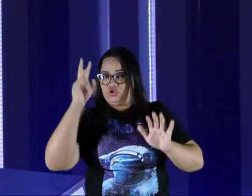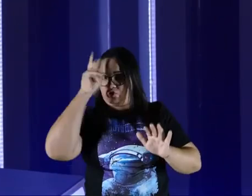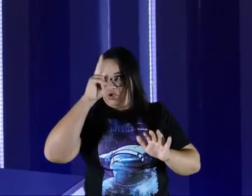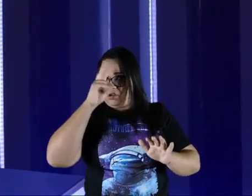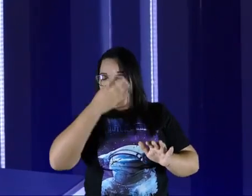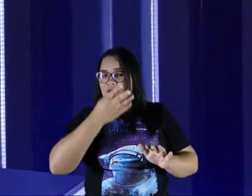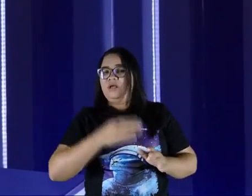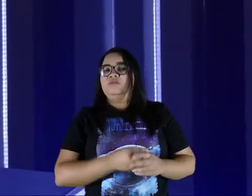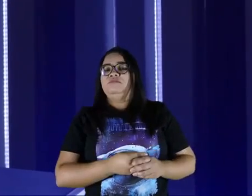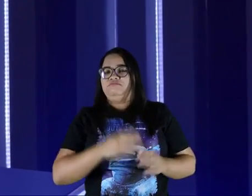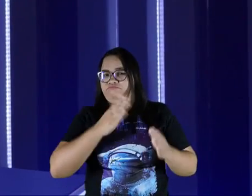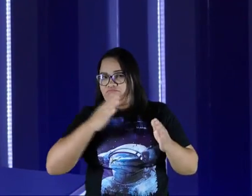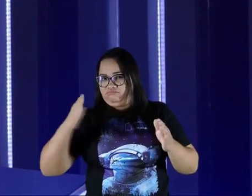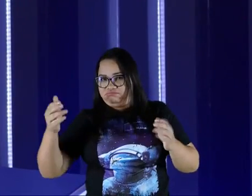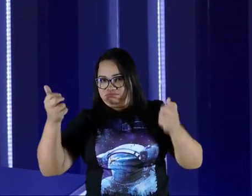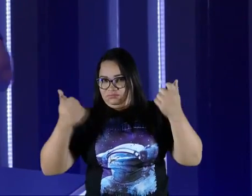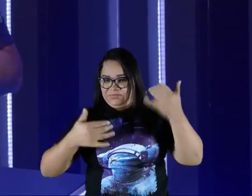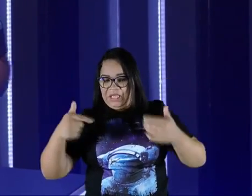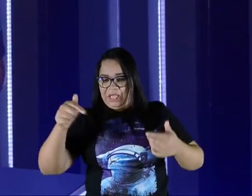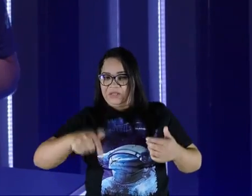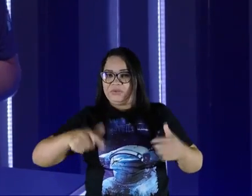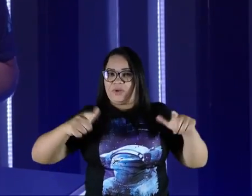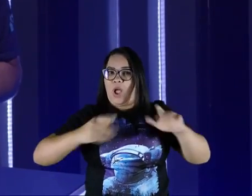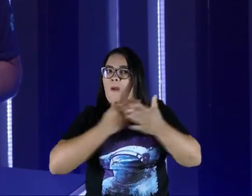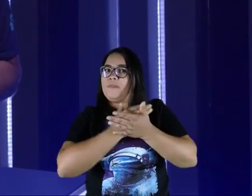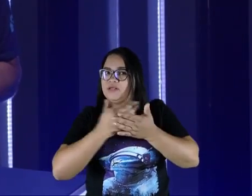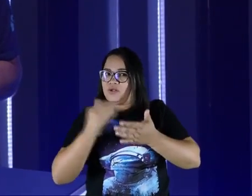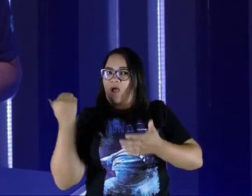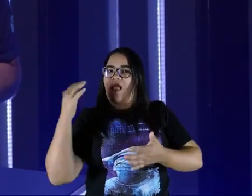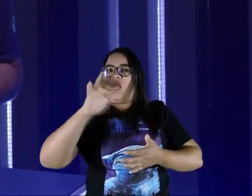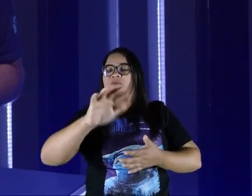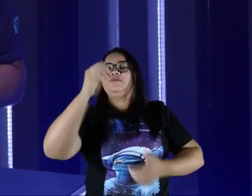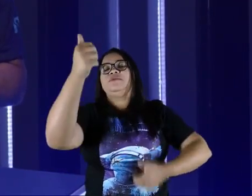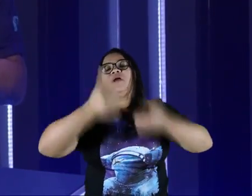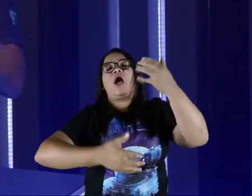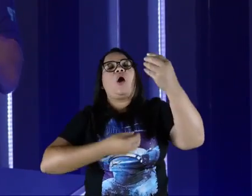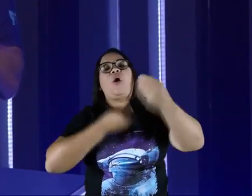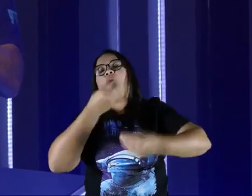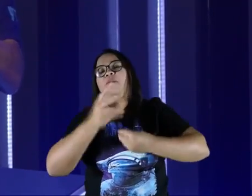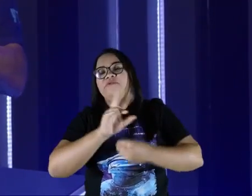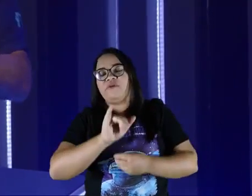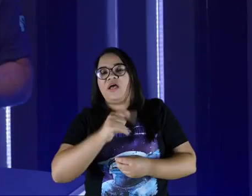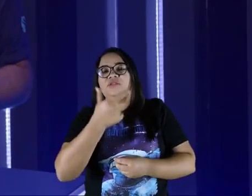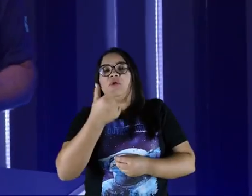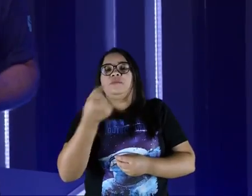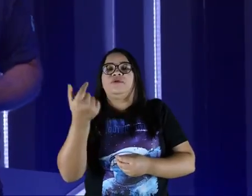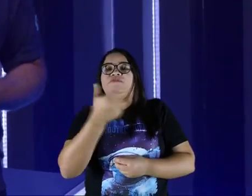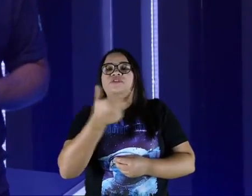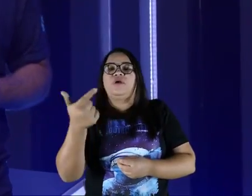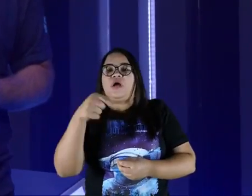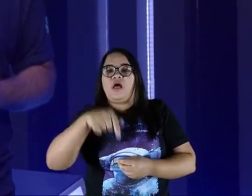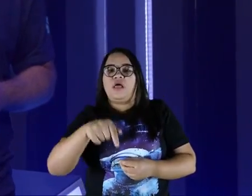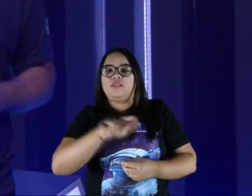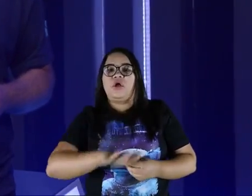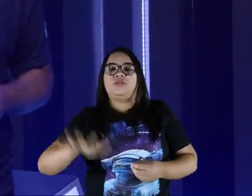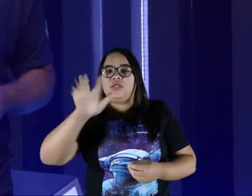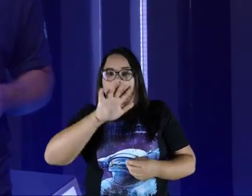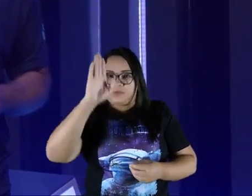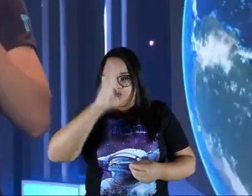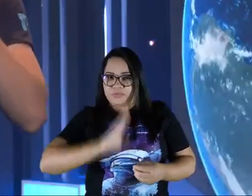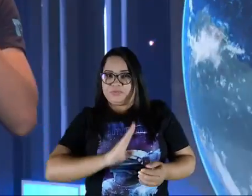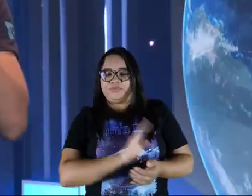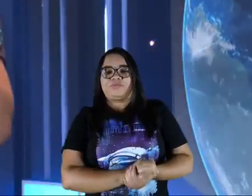e este, na terra do Caleb, vamos falar sobre como vai ser o Caleb 2022 na União Nordeste